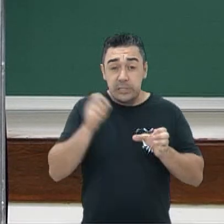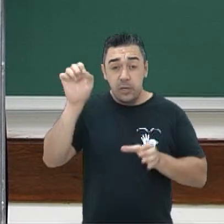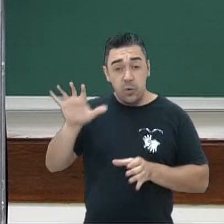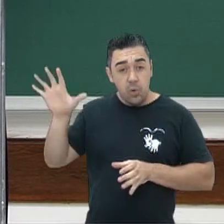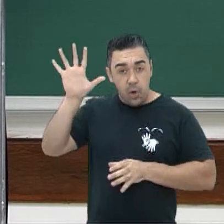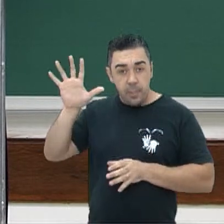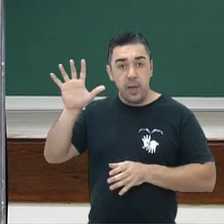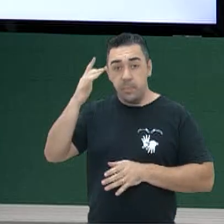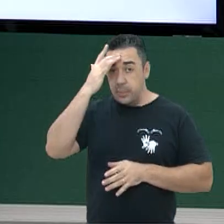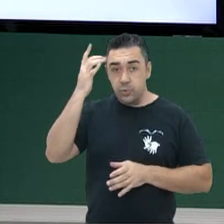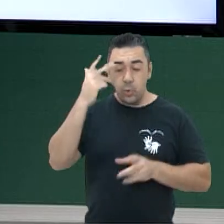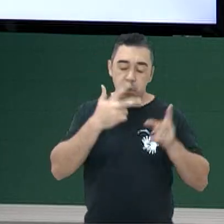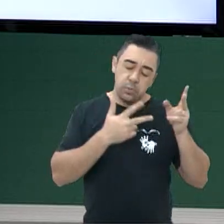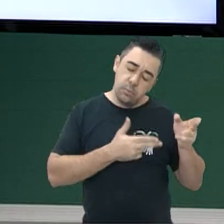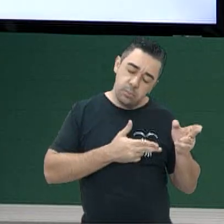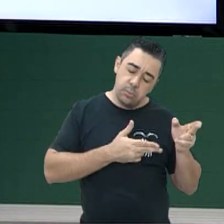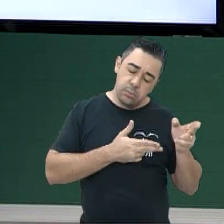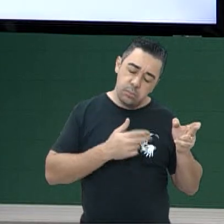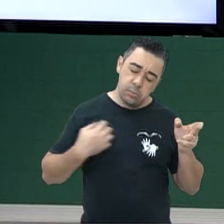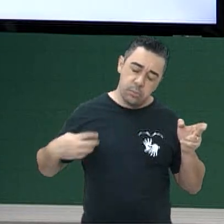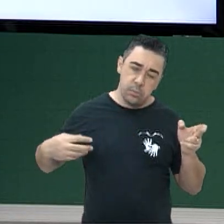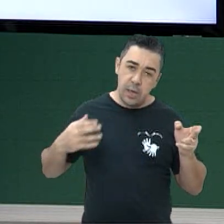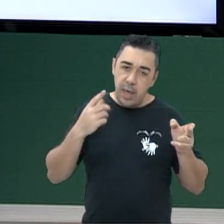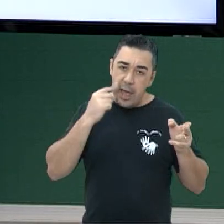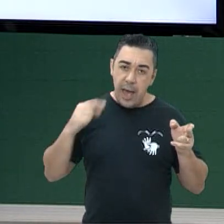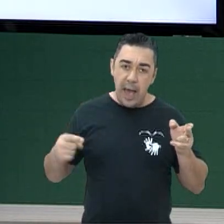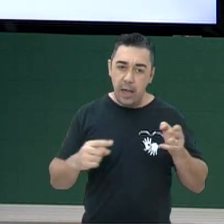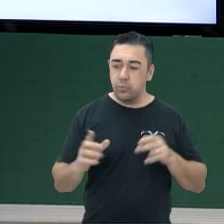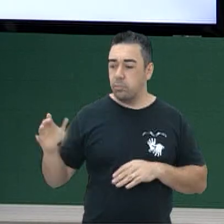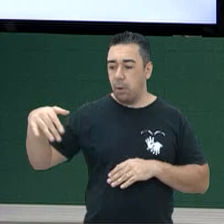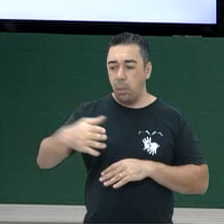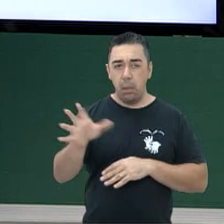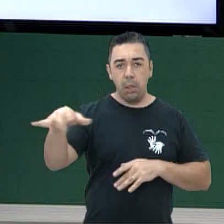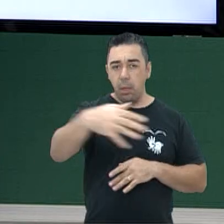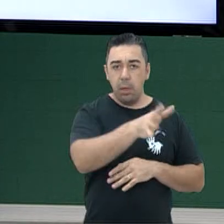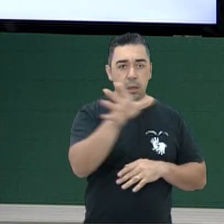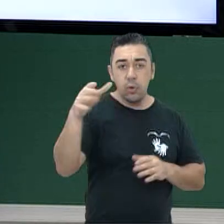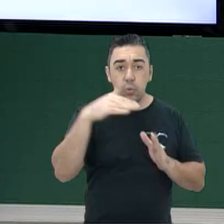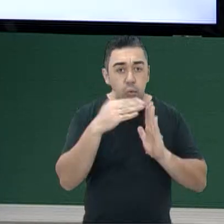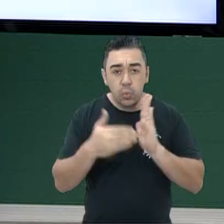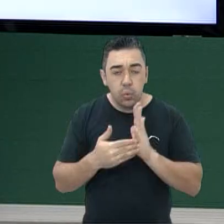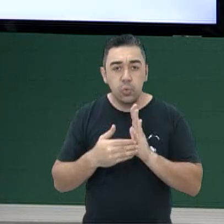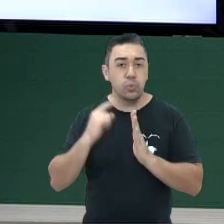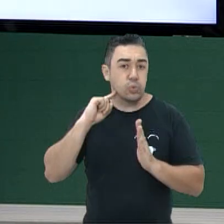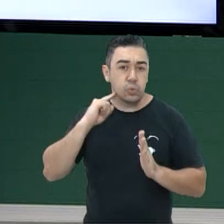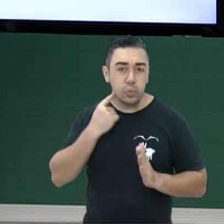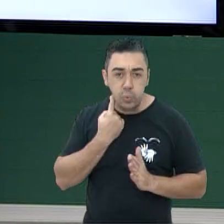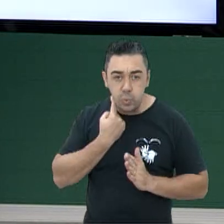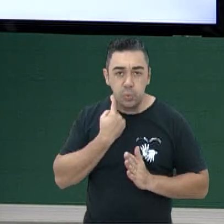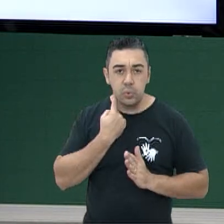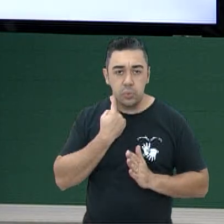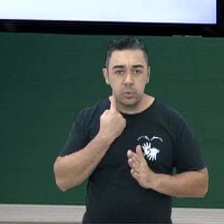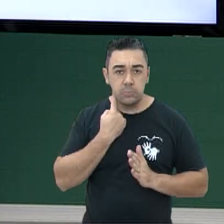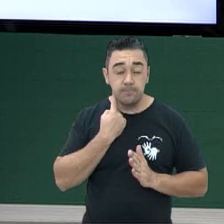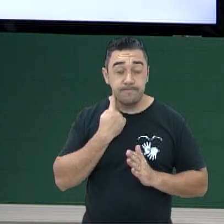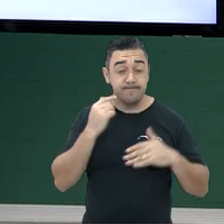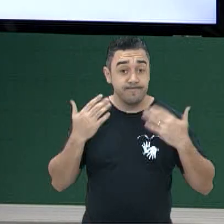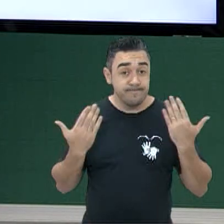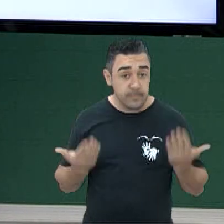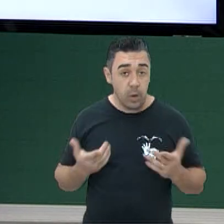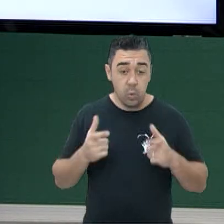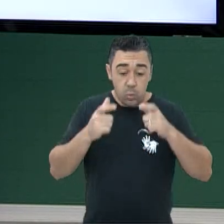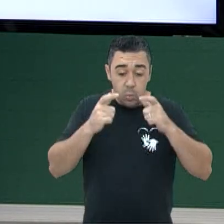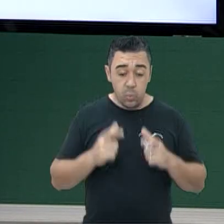lados, as pessoas iam dormir e passavam por cima do pão, passavam por cima do copo, passavam por cima do prato, e era uma coisa de louco, tá? Então esse